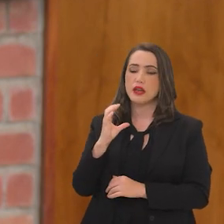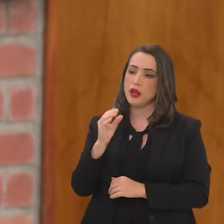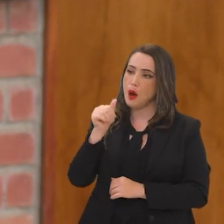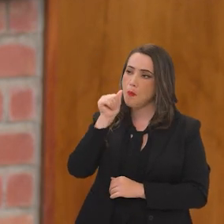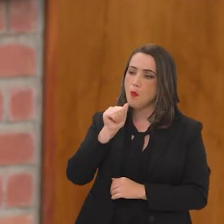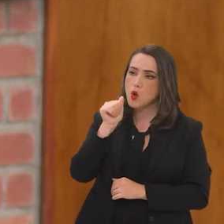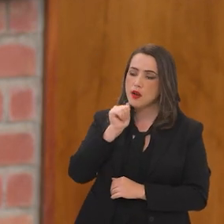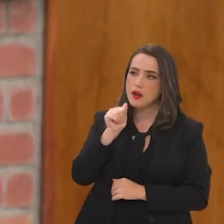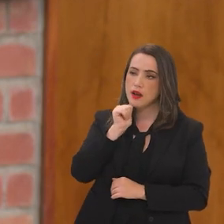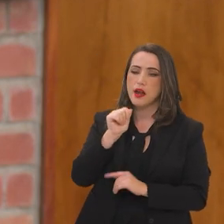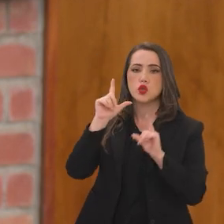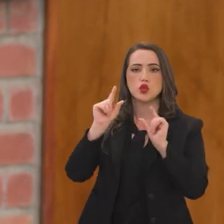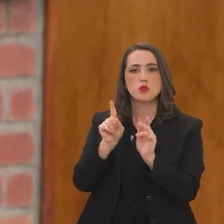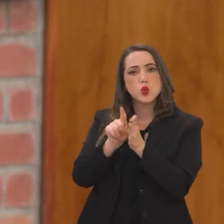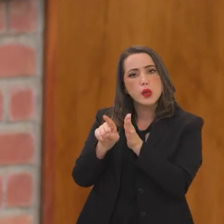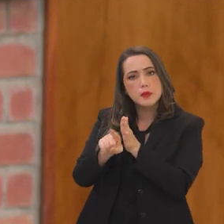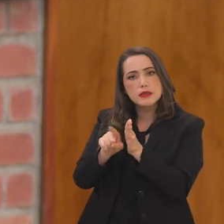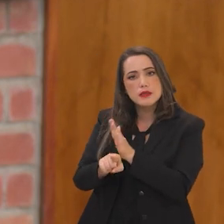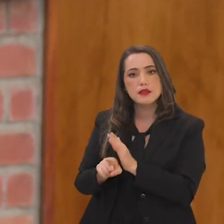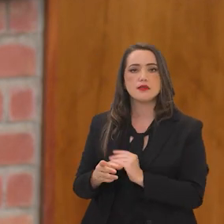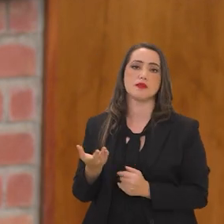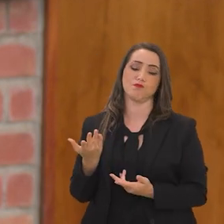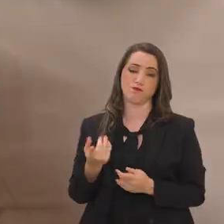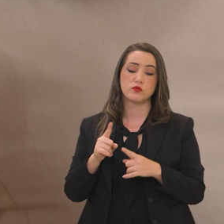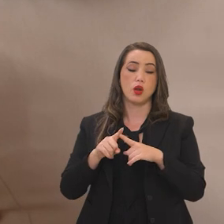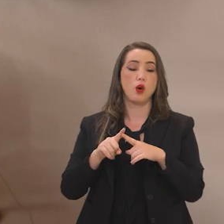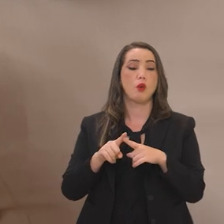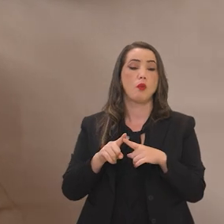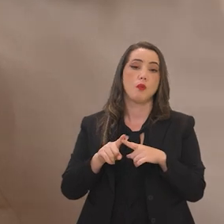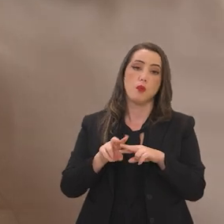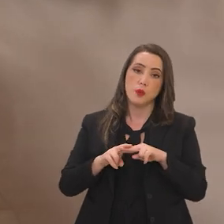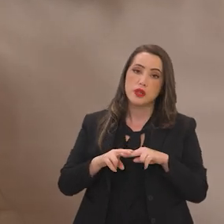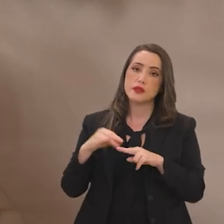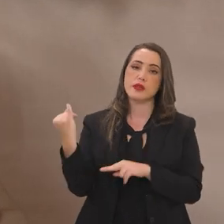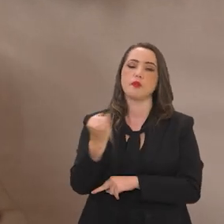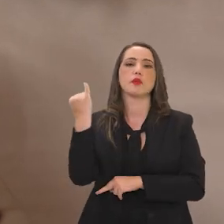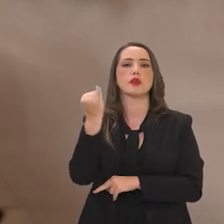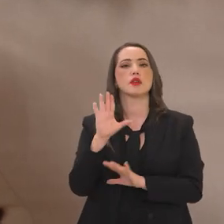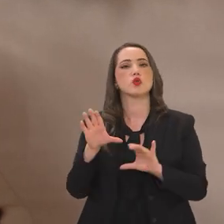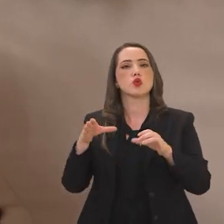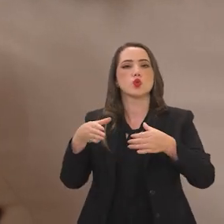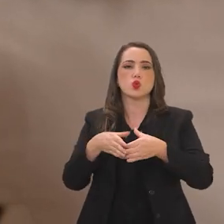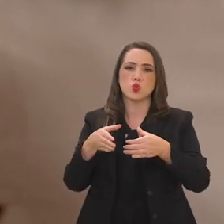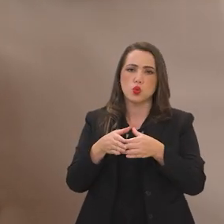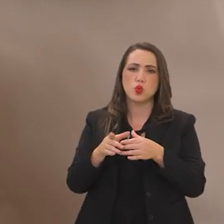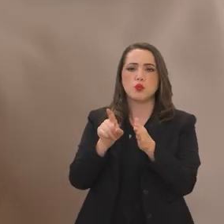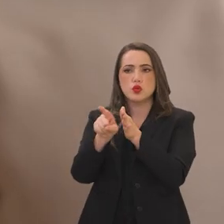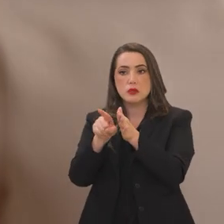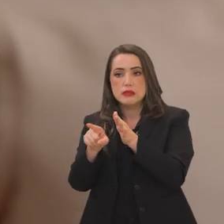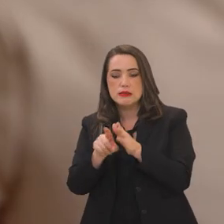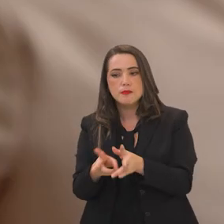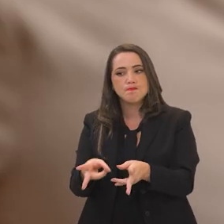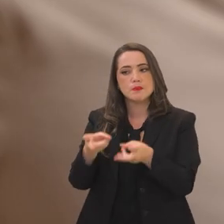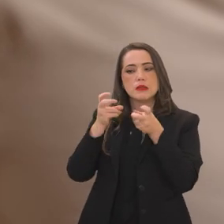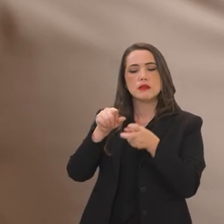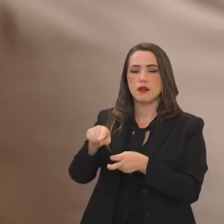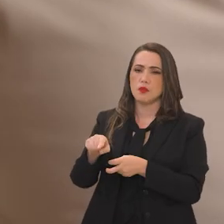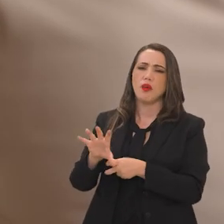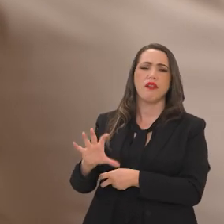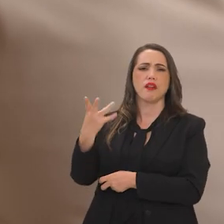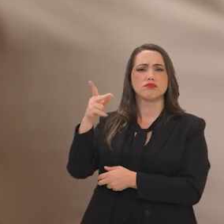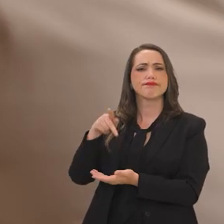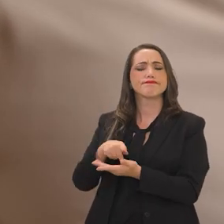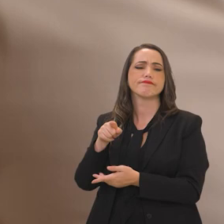científica das mulheres é por isso que é importante que os problemas pós-graduação as agências de fomento considerem essa realidade e